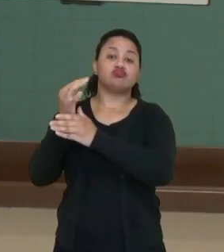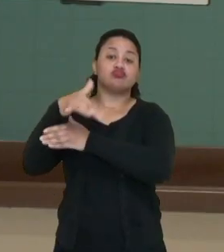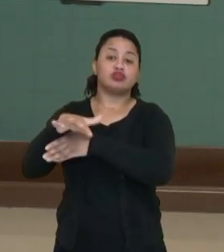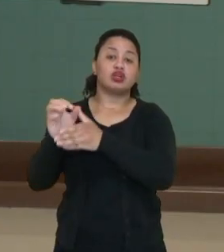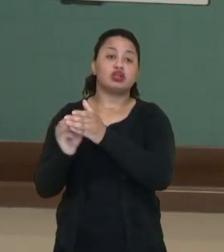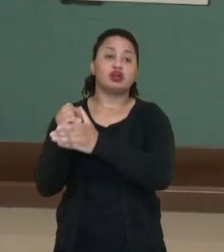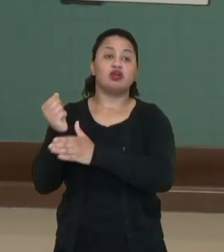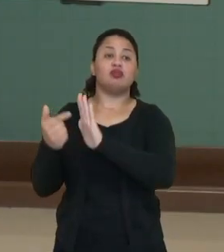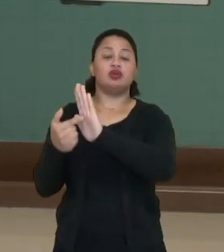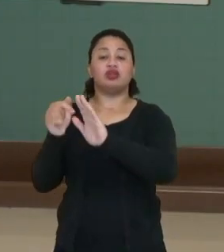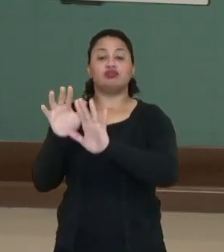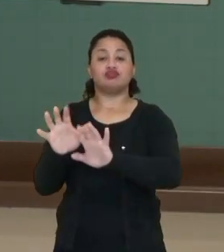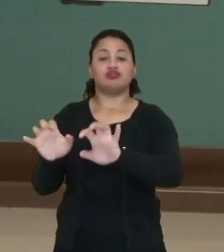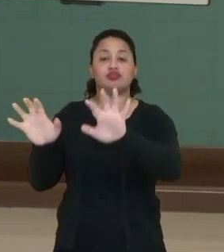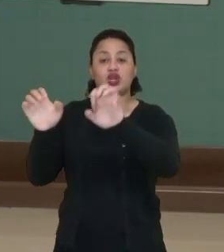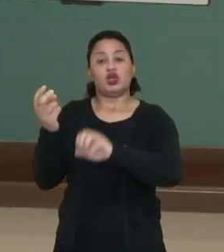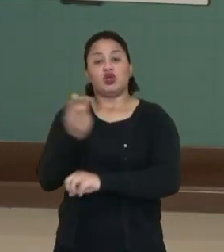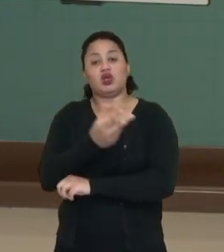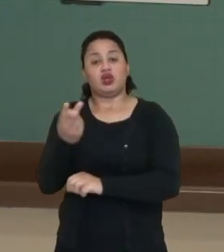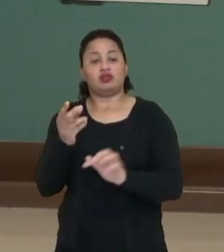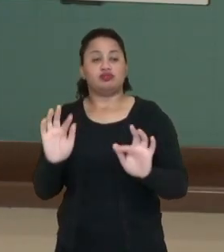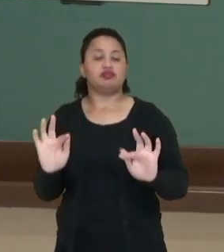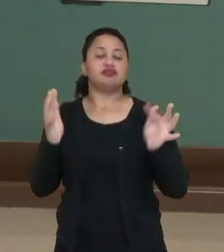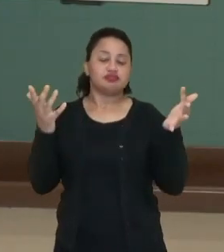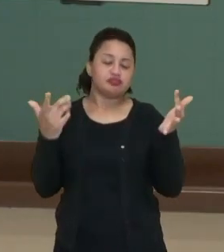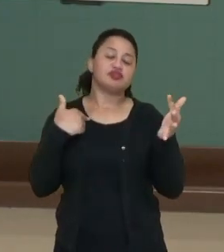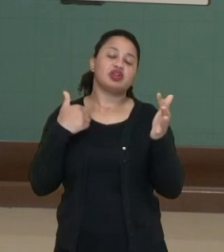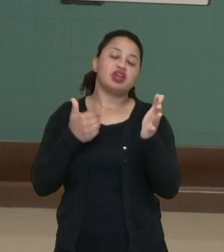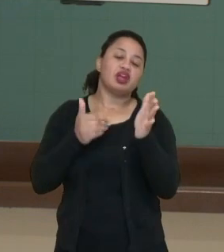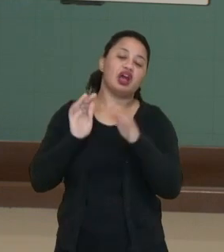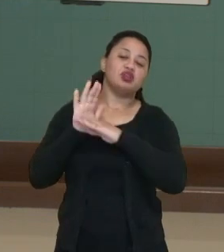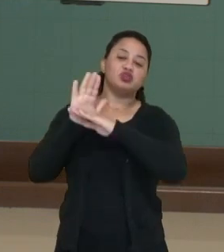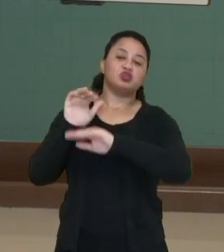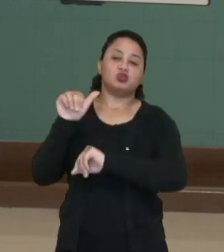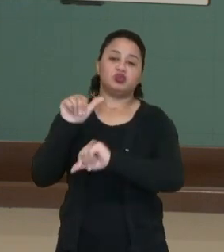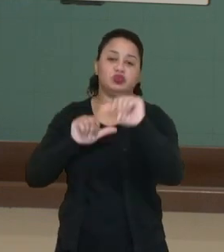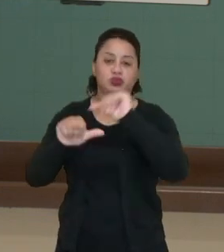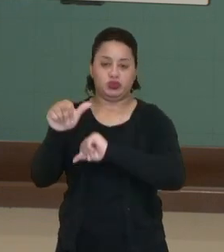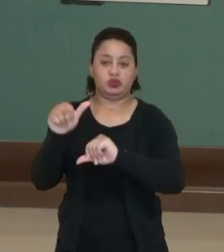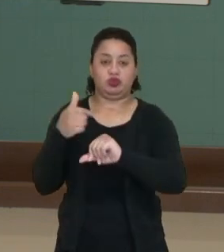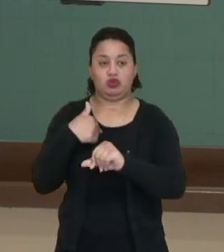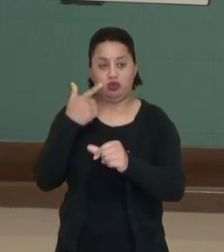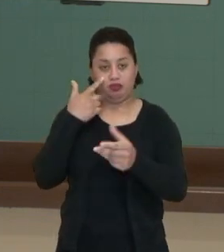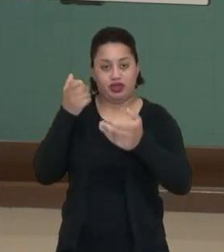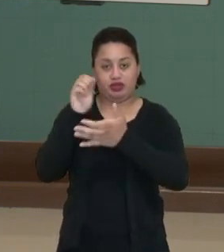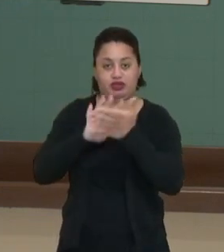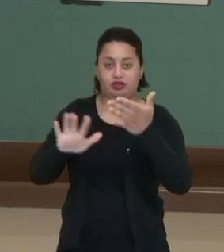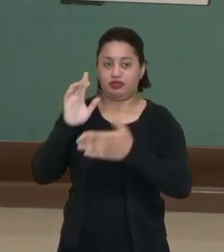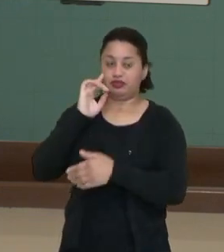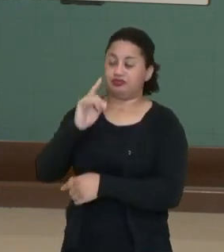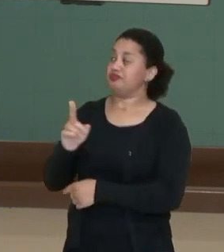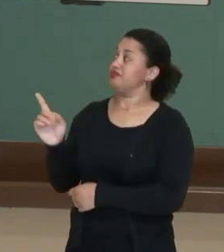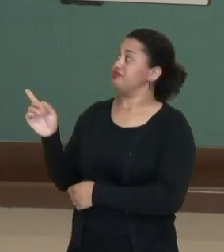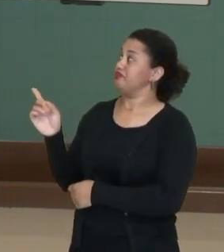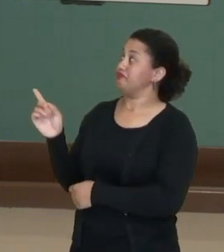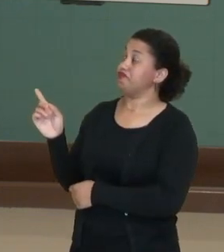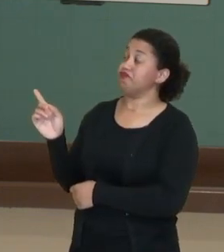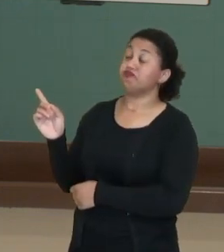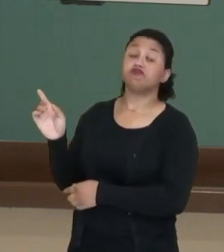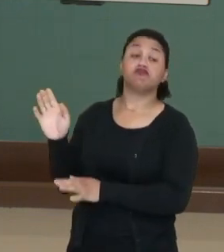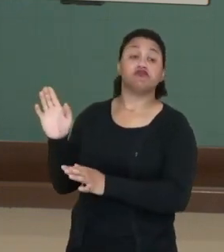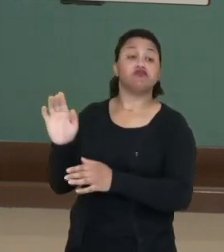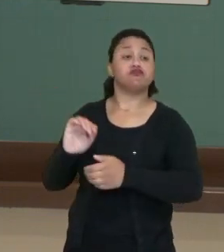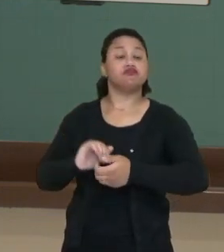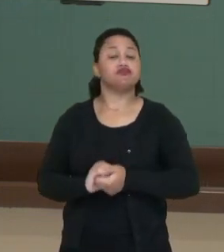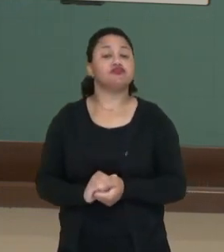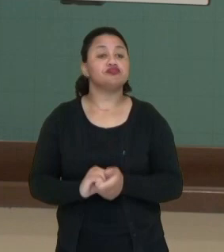para nós que são estes dois fenômenos que participaram ali inicialmente das mudanças da nossa camada atmosférica. Muito